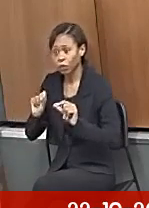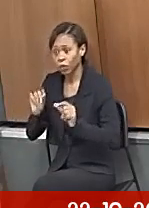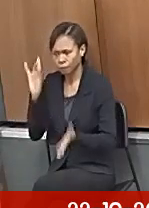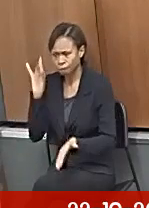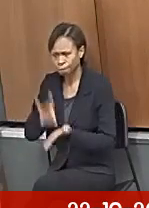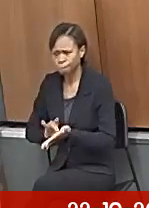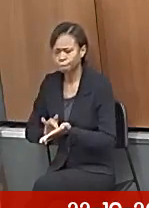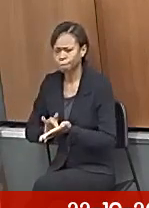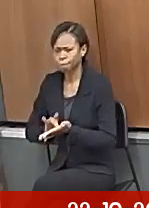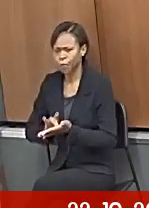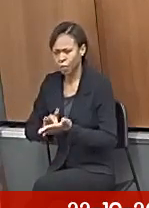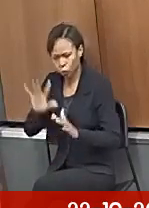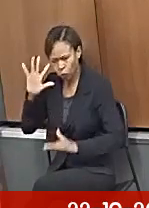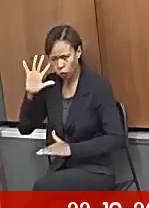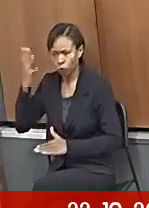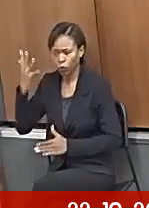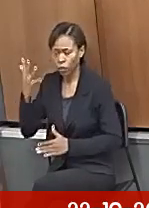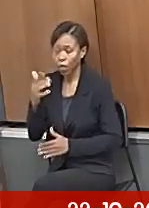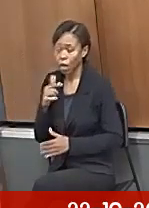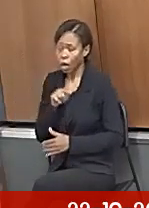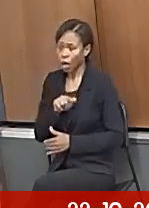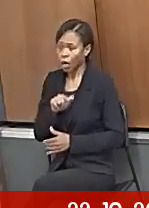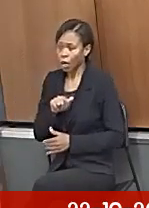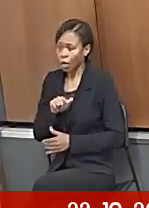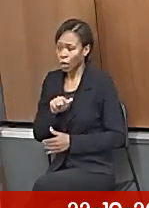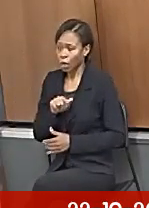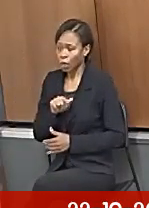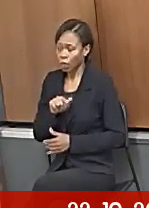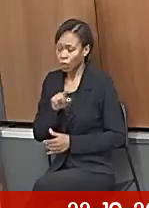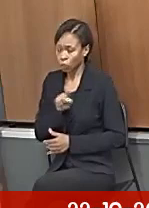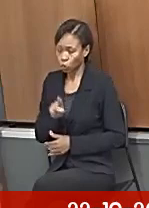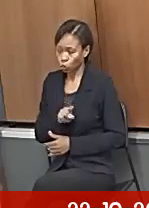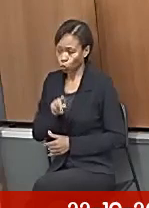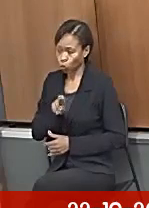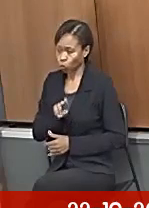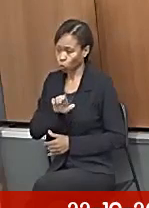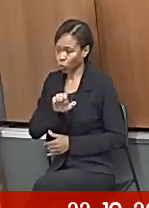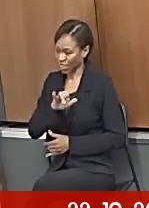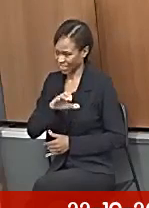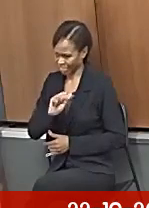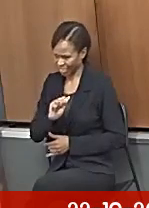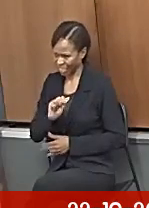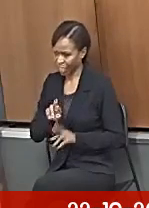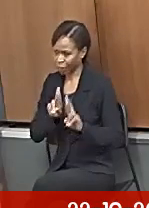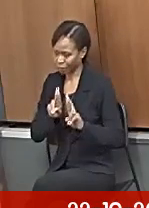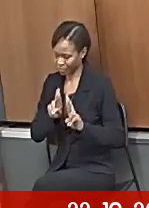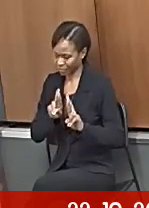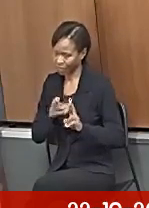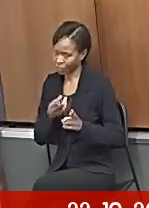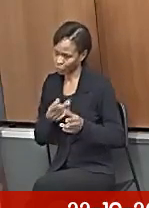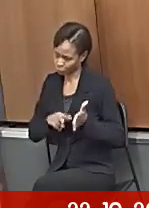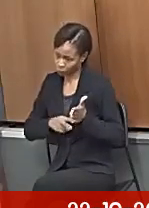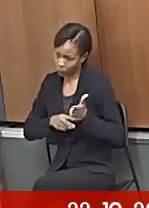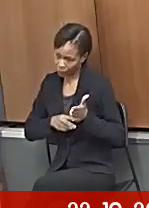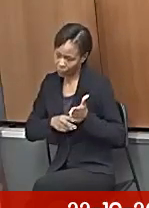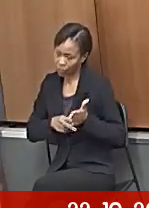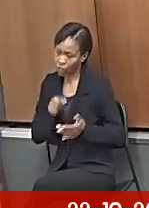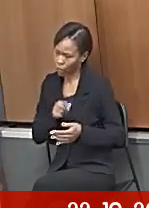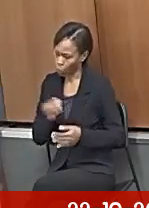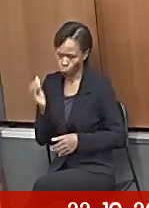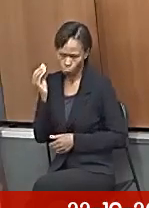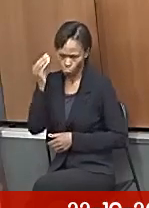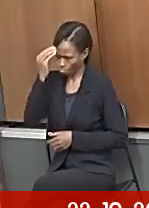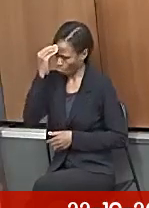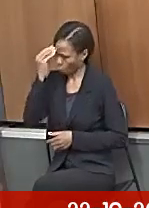eficácia. Embora a senhora Zuleika, né, represente o sindicato, e, obviamente, ela não é culpada de